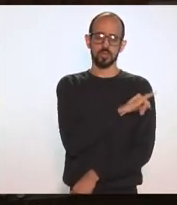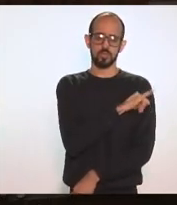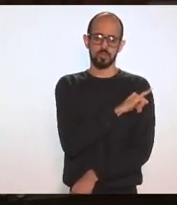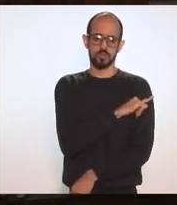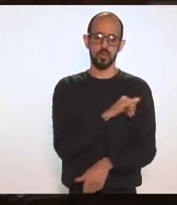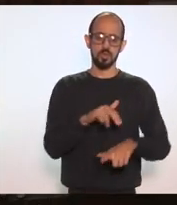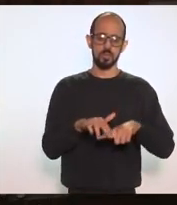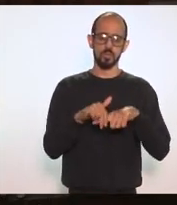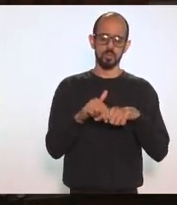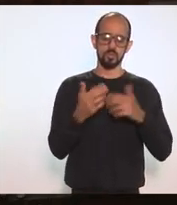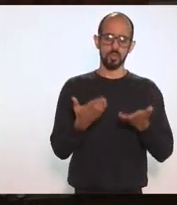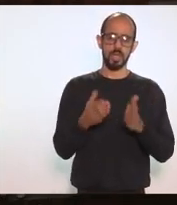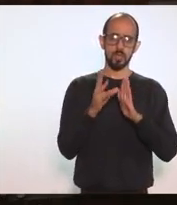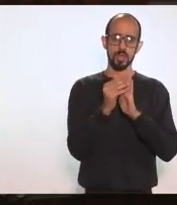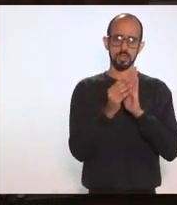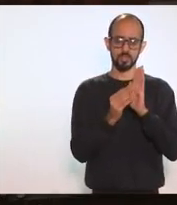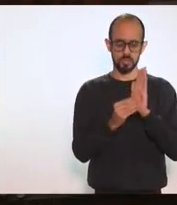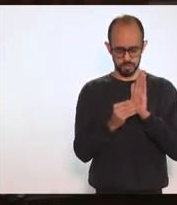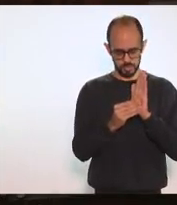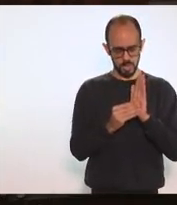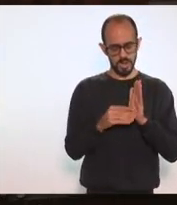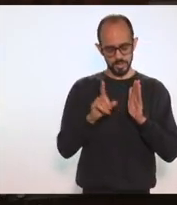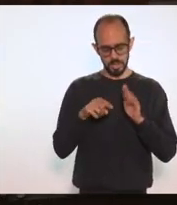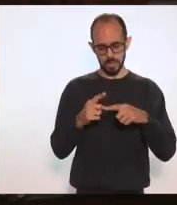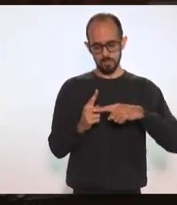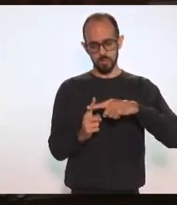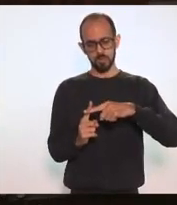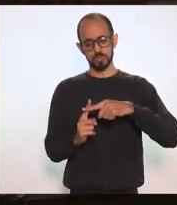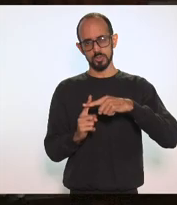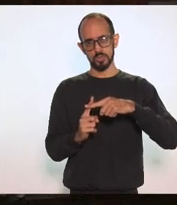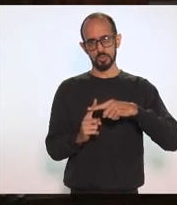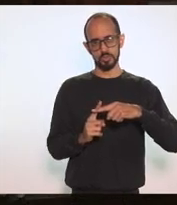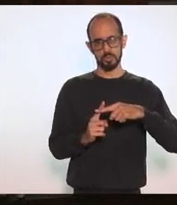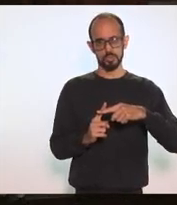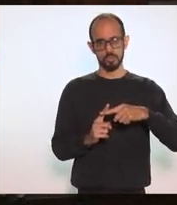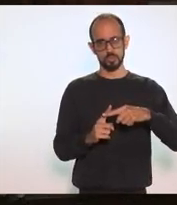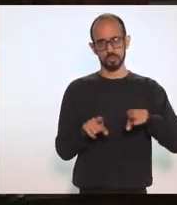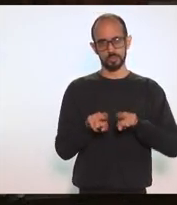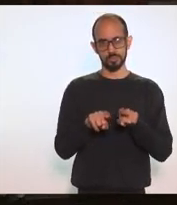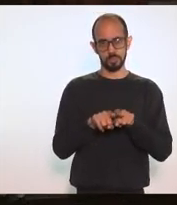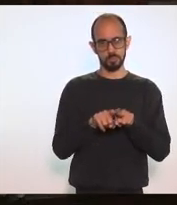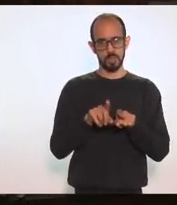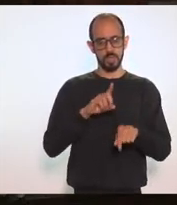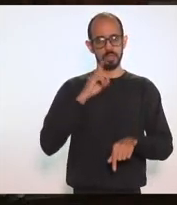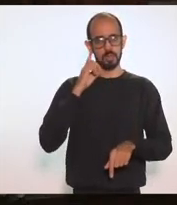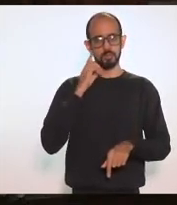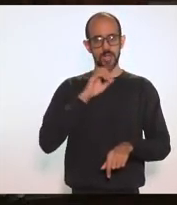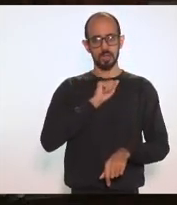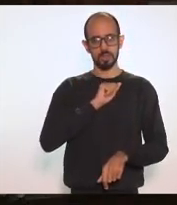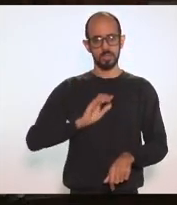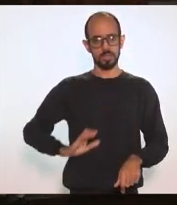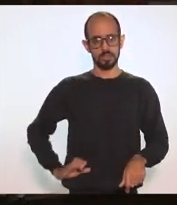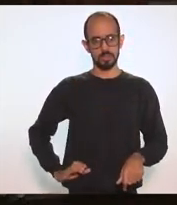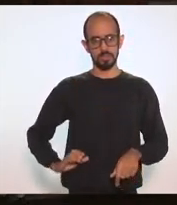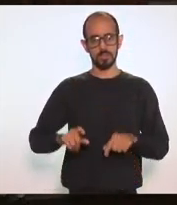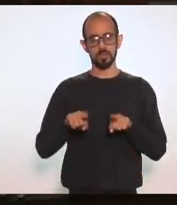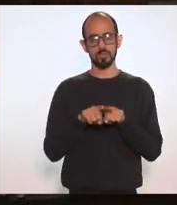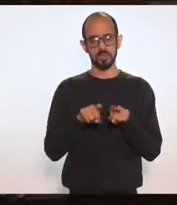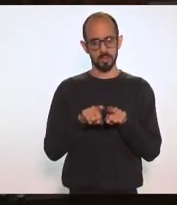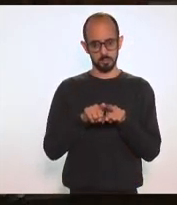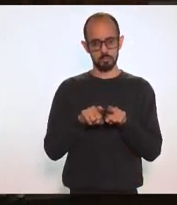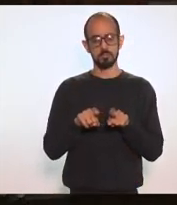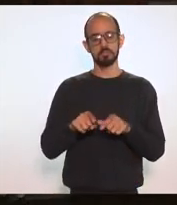registrar, evidentemente, de maneira muito positiva, o deputado André Siciliano, presidente da Casa, que foi quem